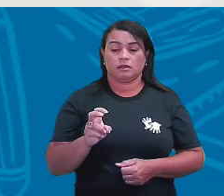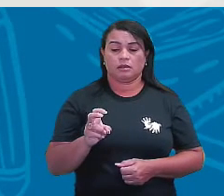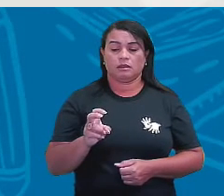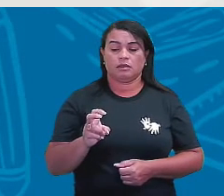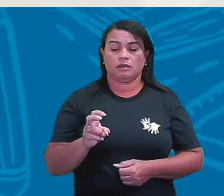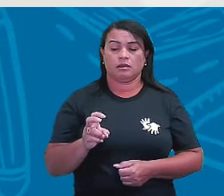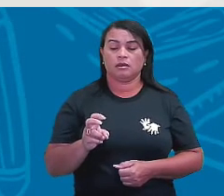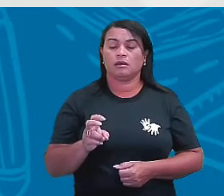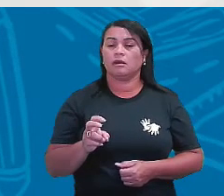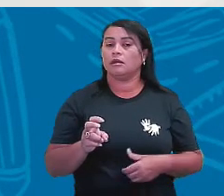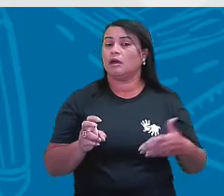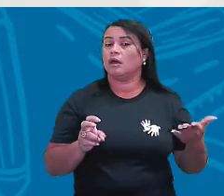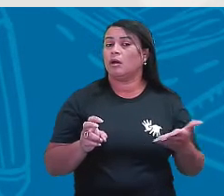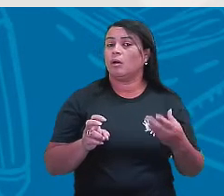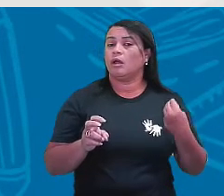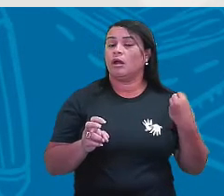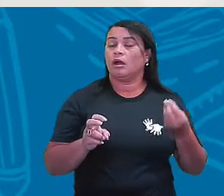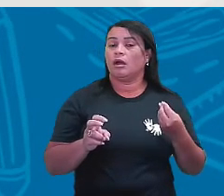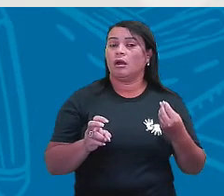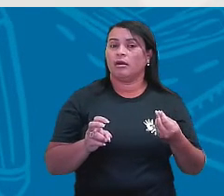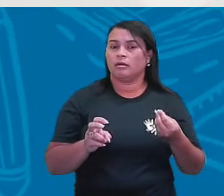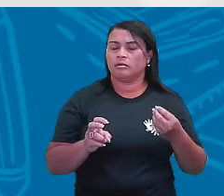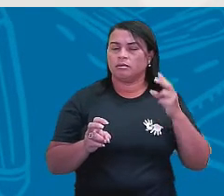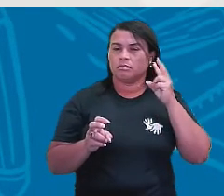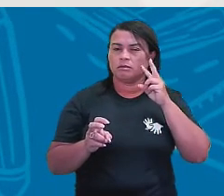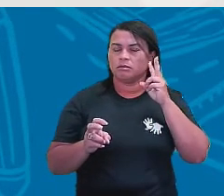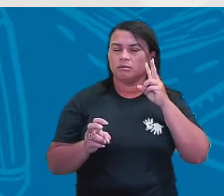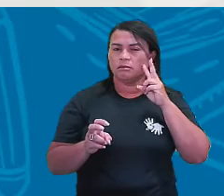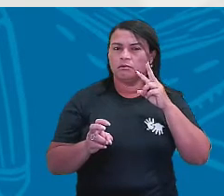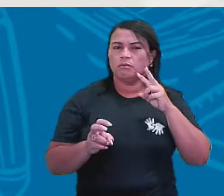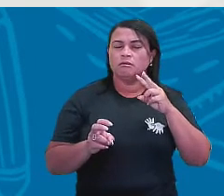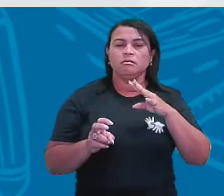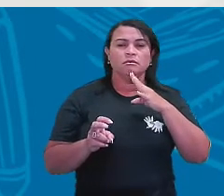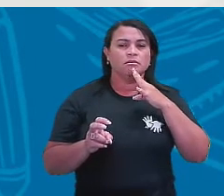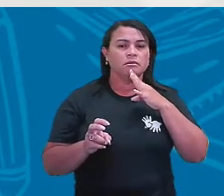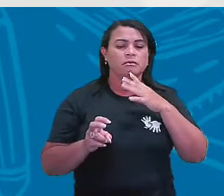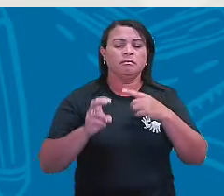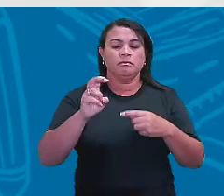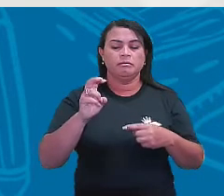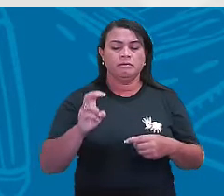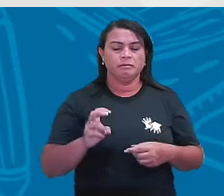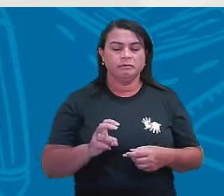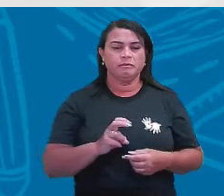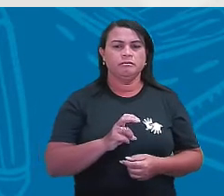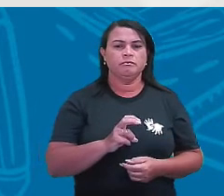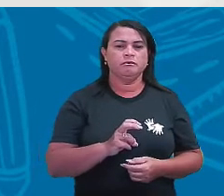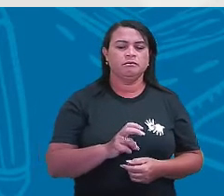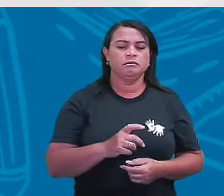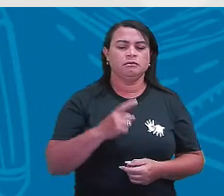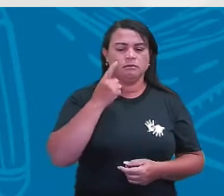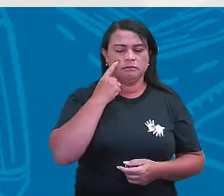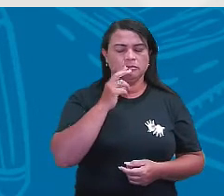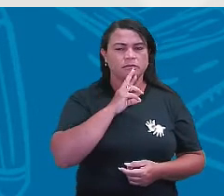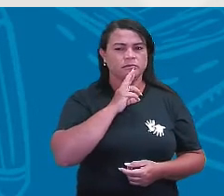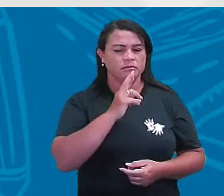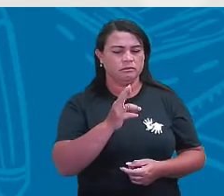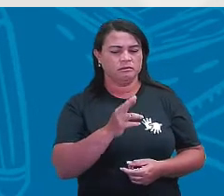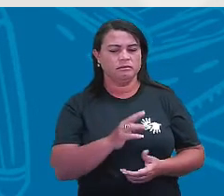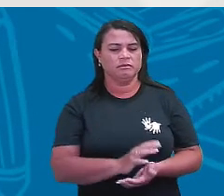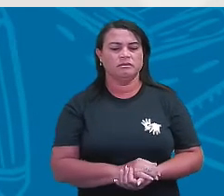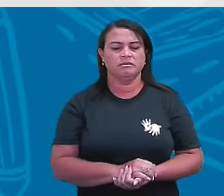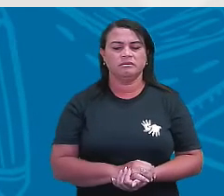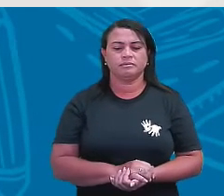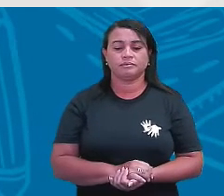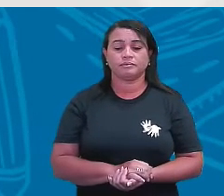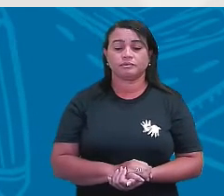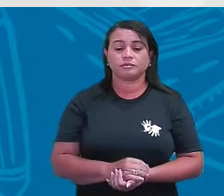15. E aí, eu lembro que ele vai crescer de 5 em 5. Então, a gente vai completar.